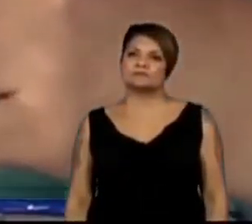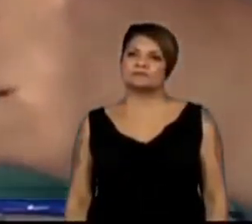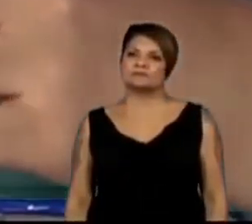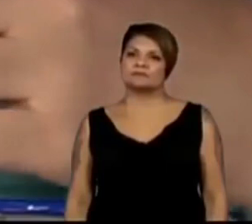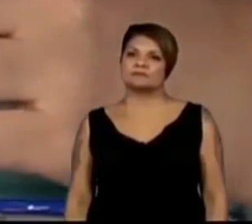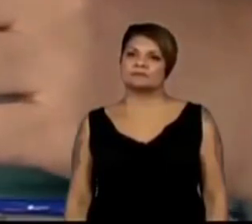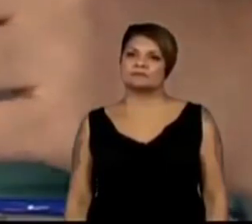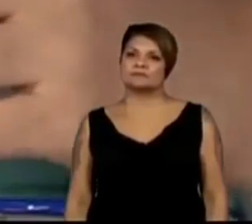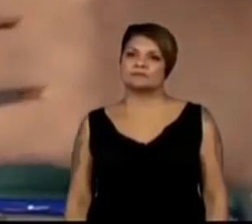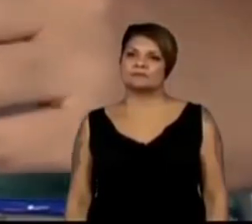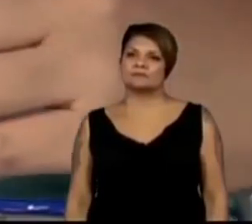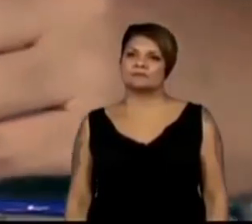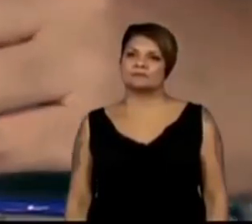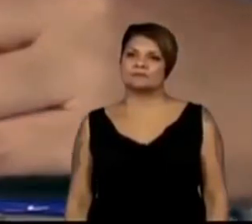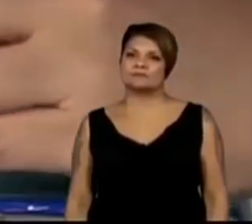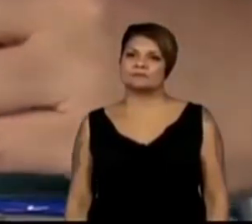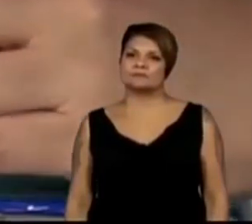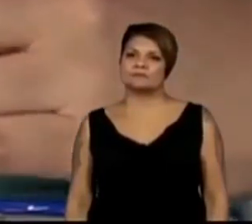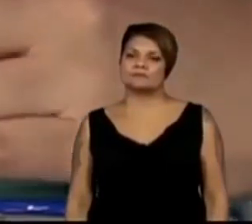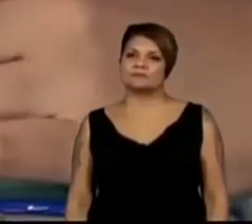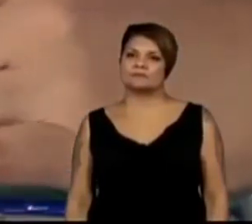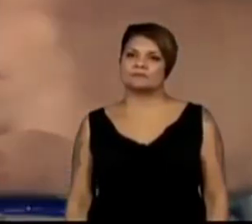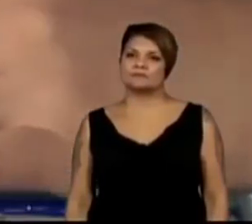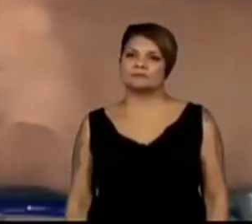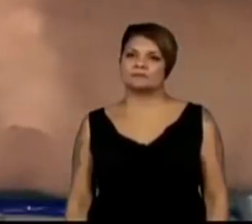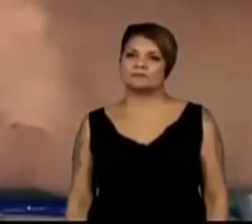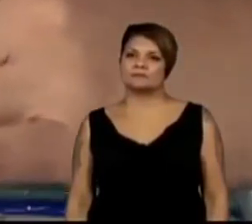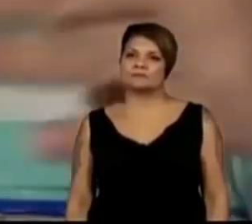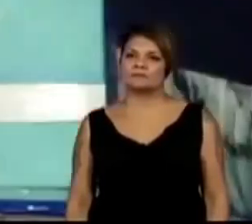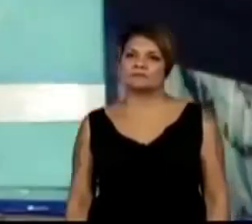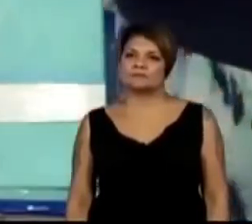Opa, tentar deixar junto. Deixa eu encostar aqui só para conseguir colocar ele junto. Aí.